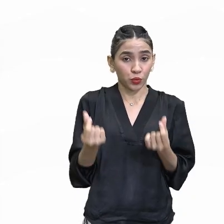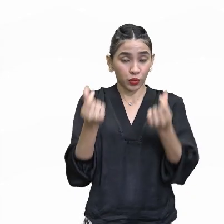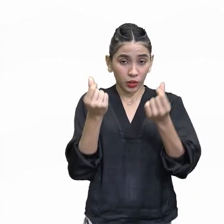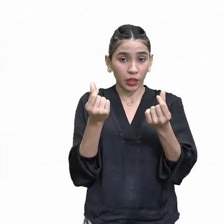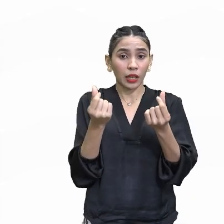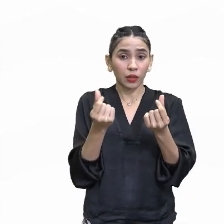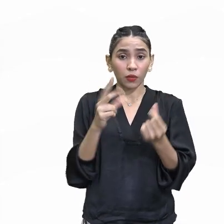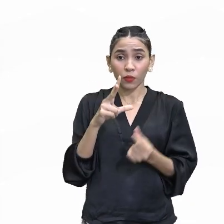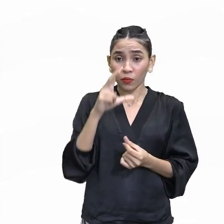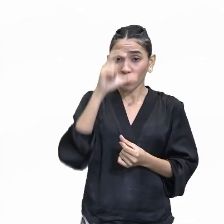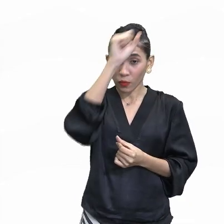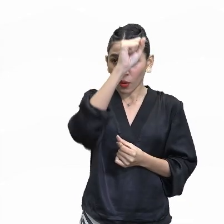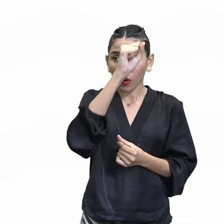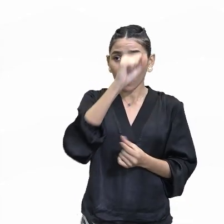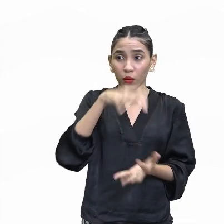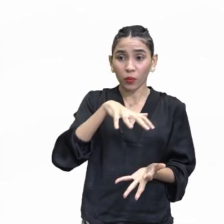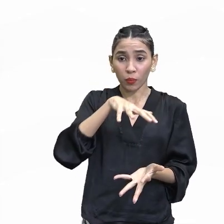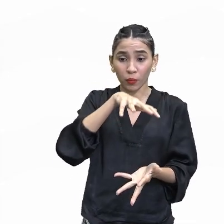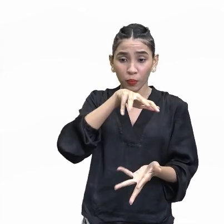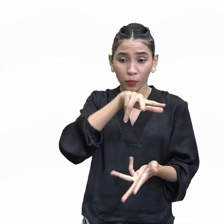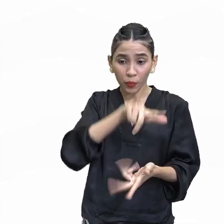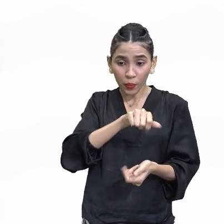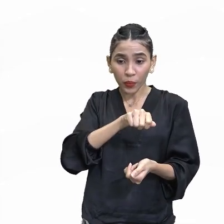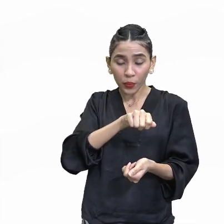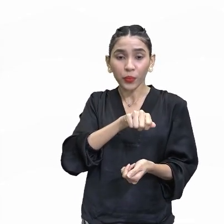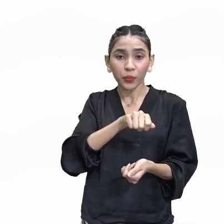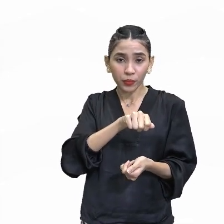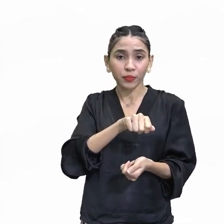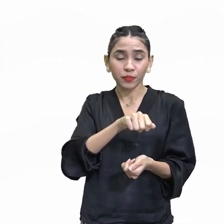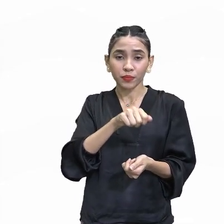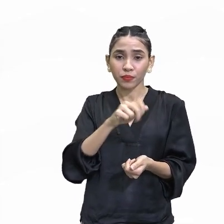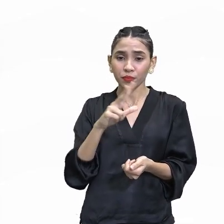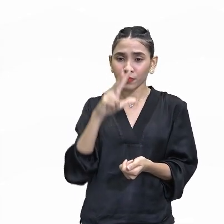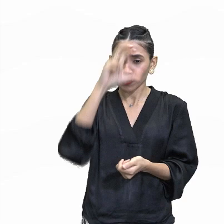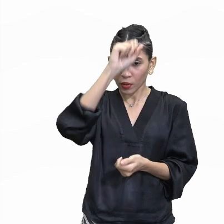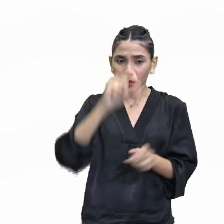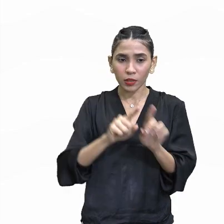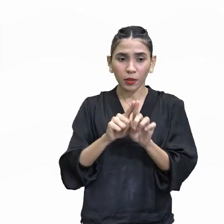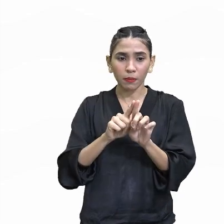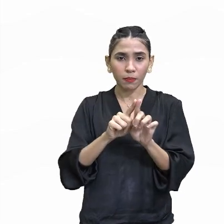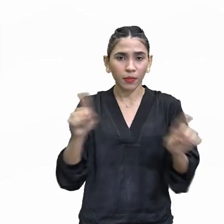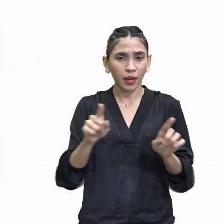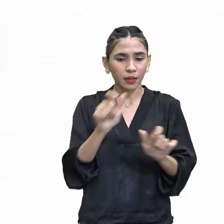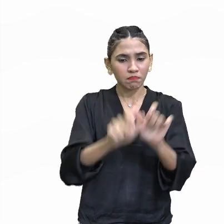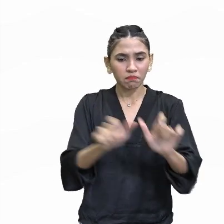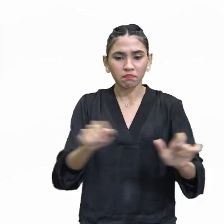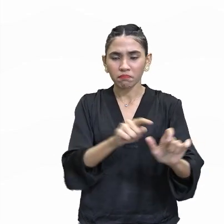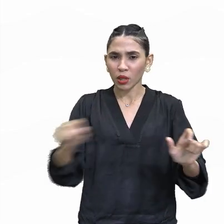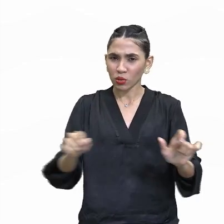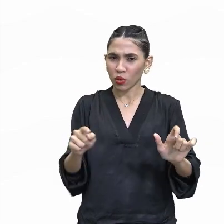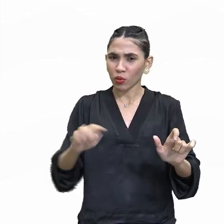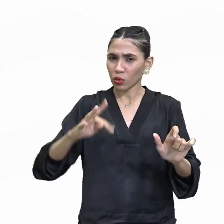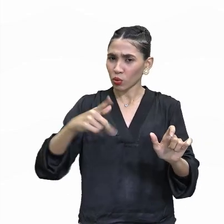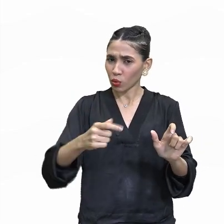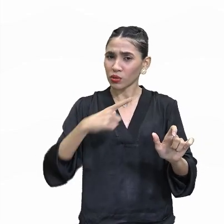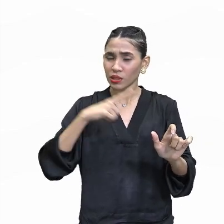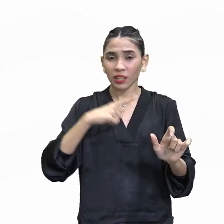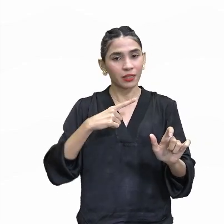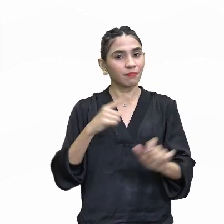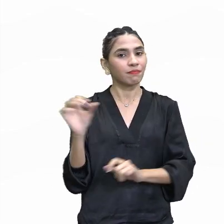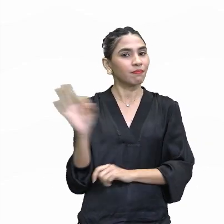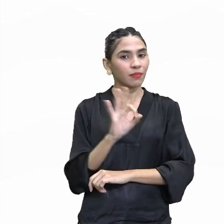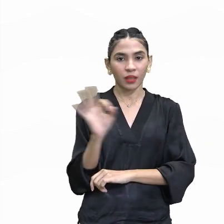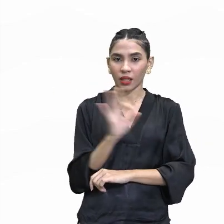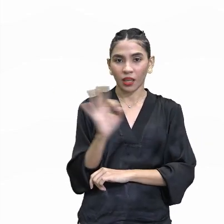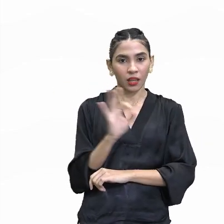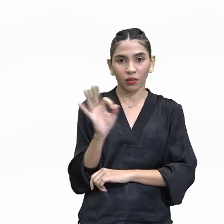está presente no mundo todo, né? Ele está presente no mundo todo, mas nem todo mundo vai ter acesso a ele, né? Nem